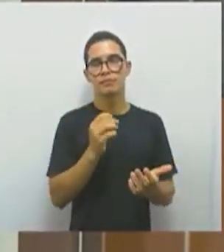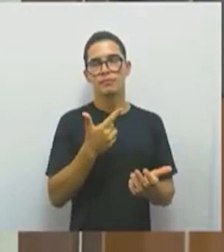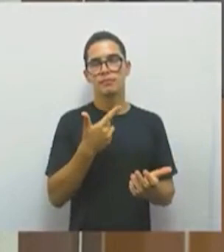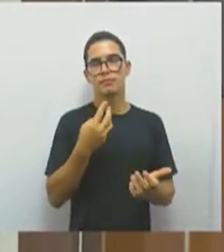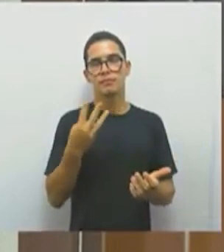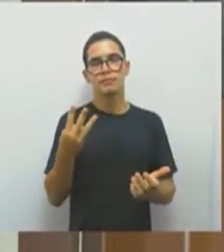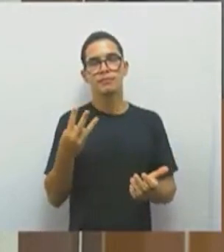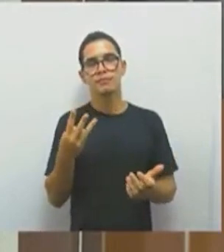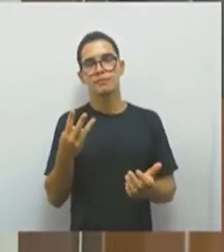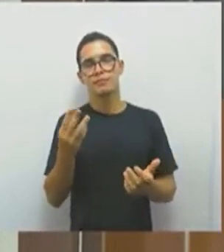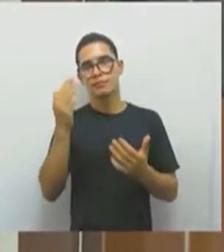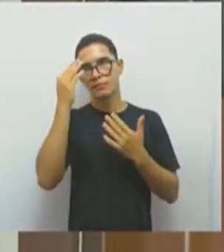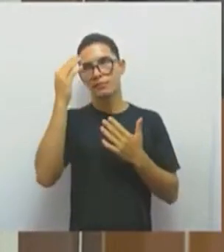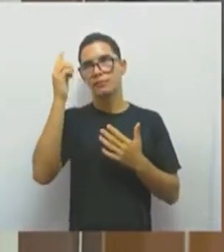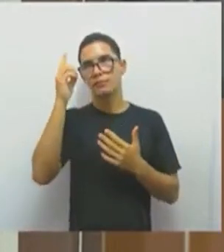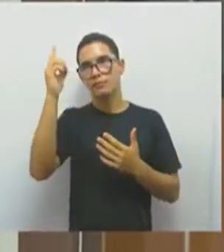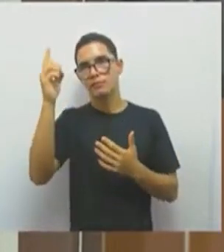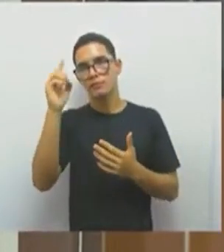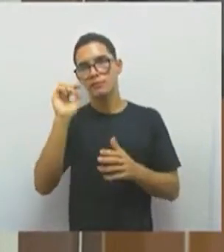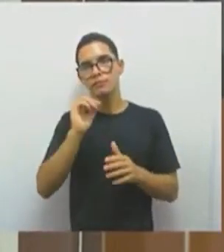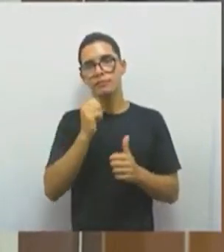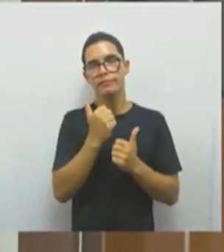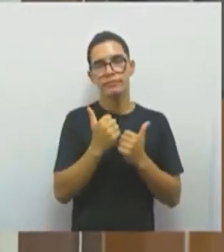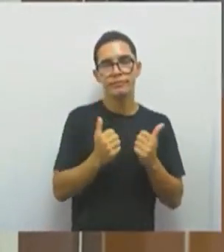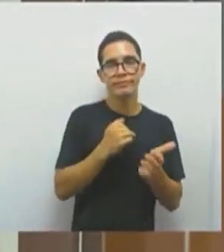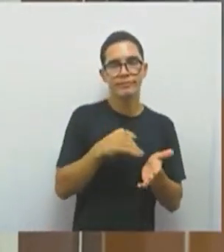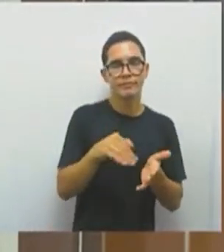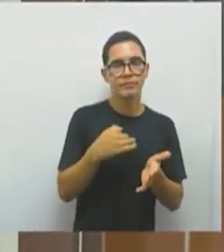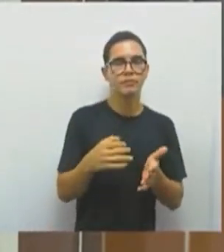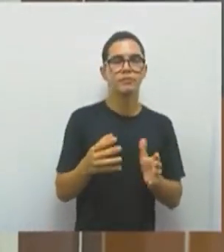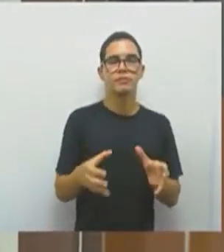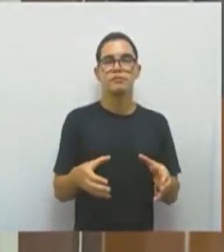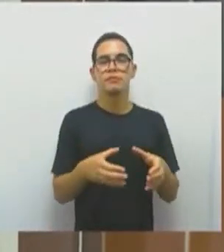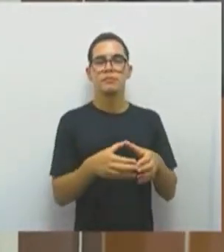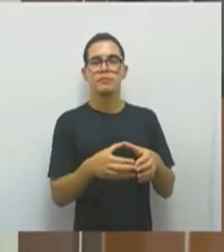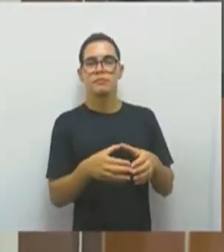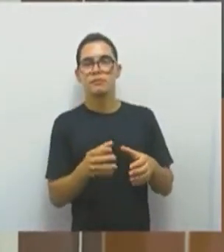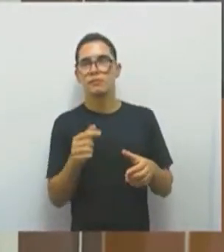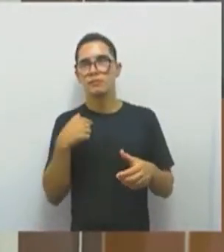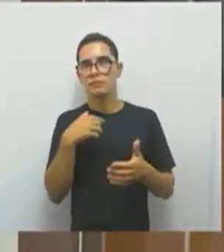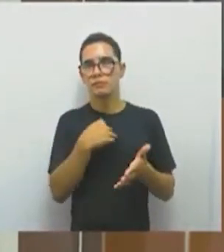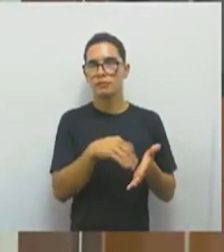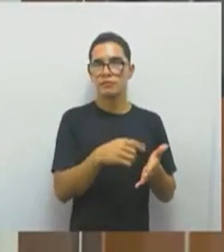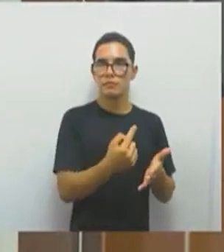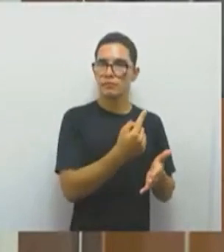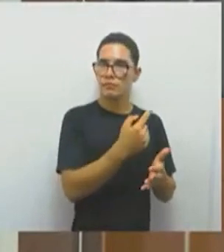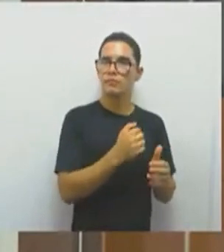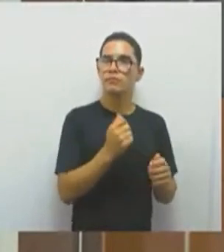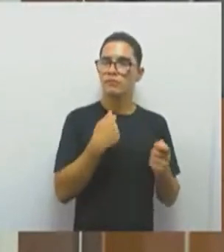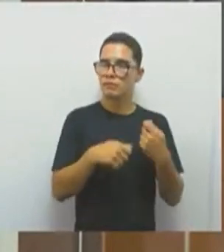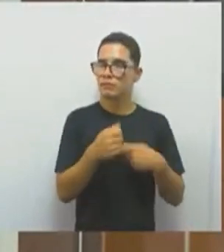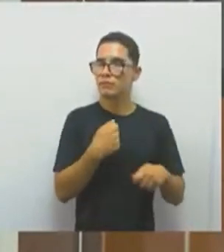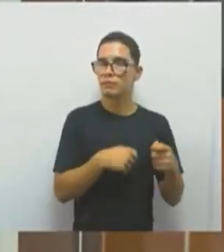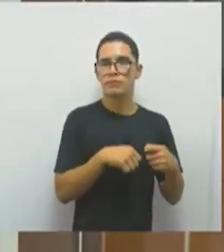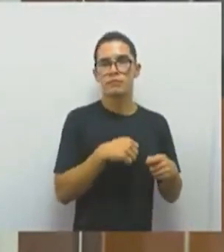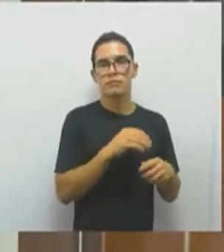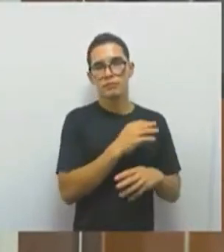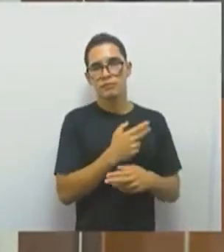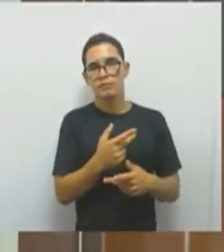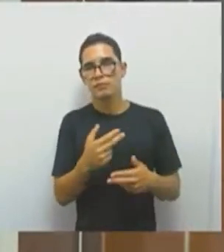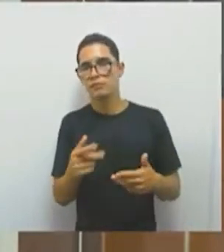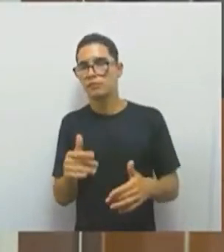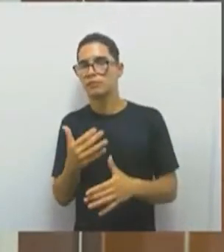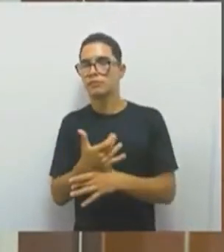Deus aí a toda nossa equipe que trabalha conosco desde o pessoal que fica no gabinete pessoal da administração todos os